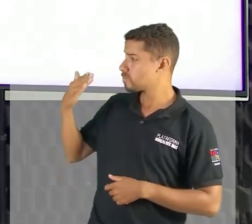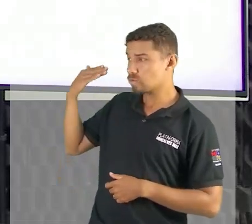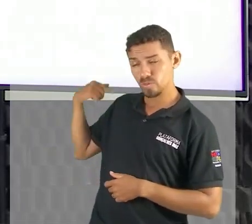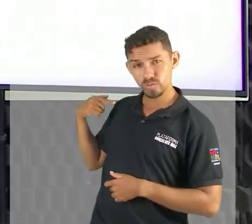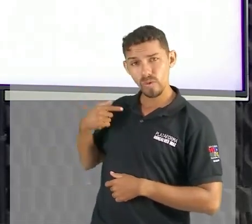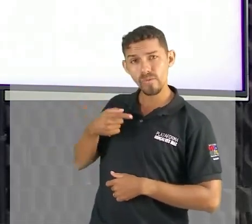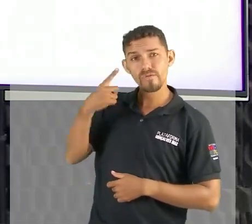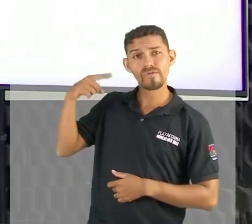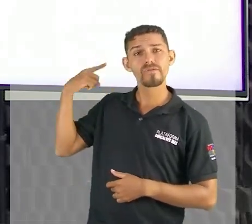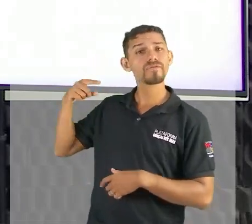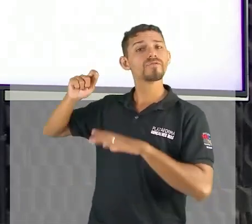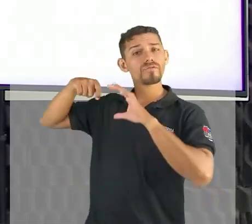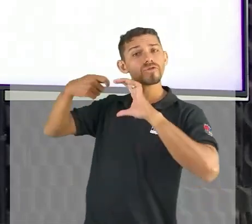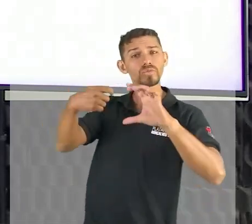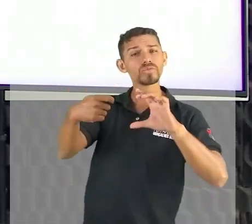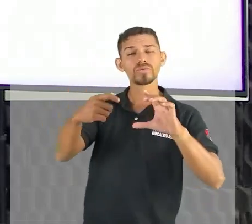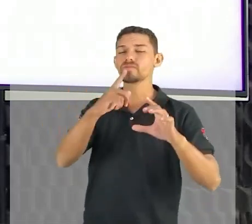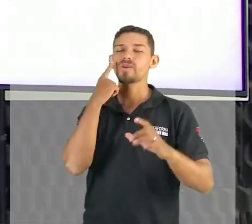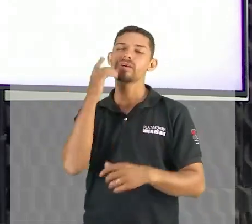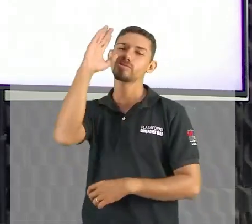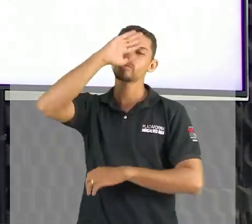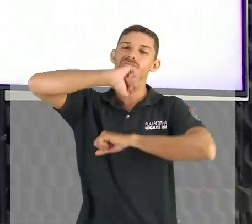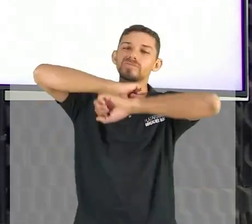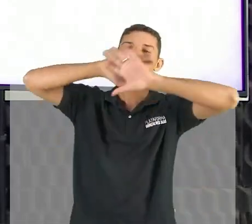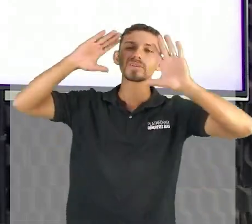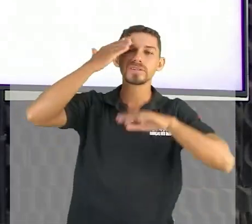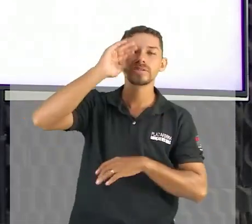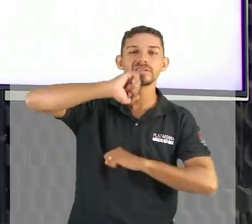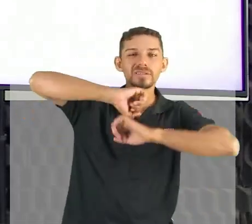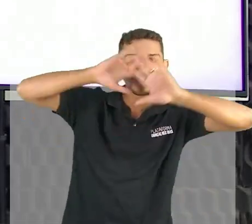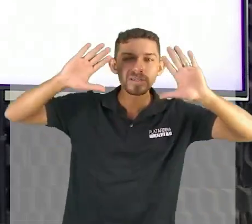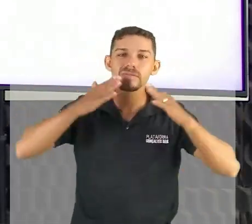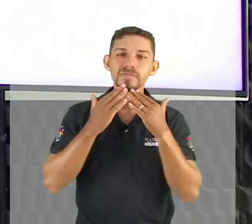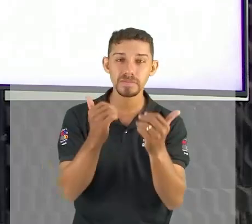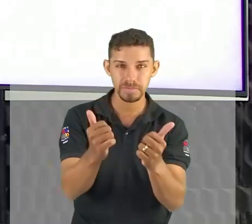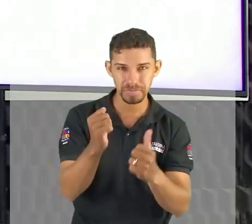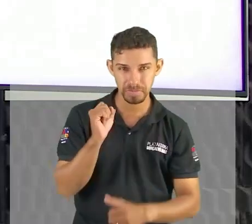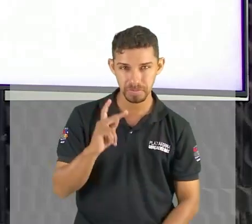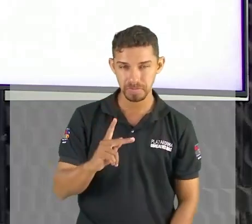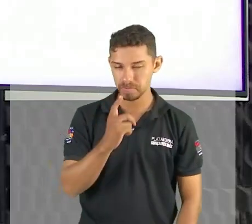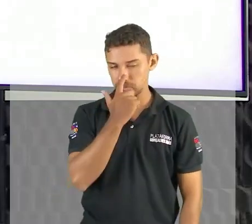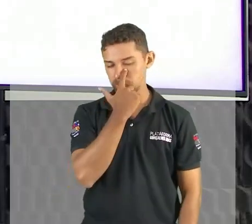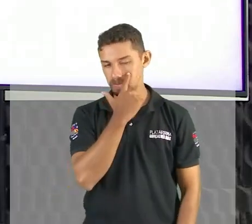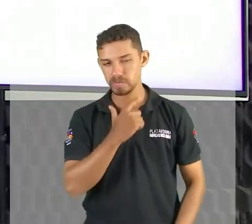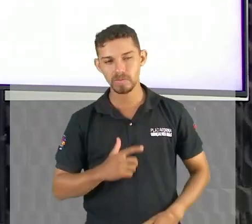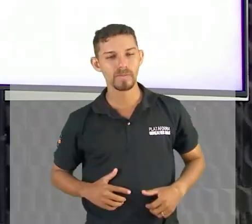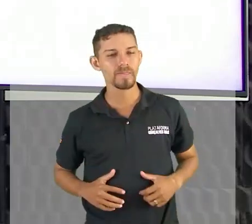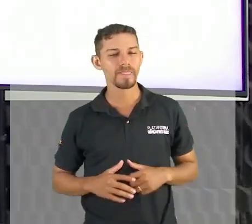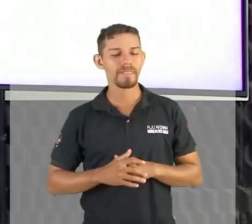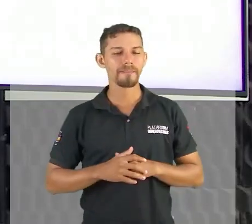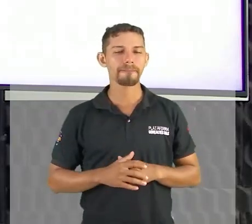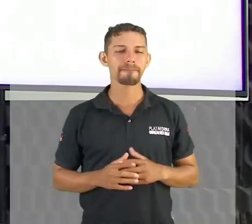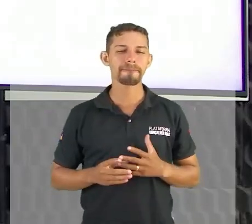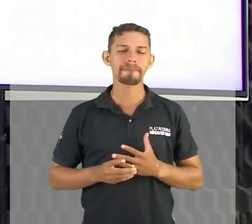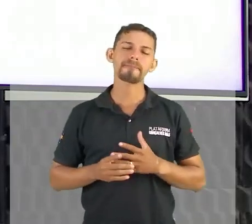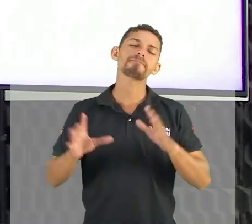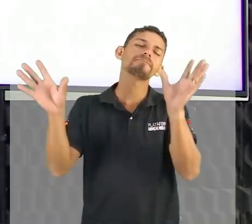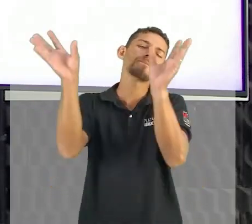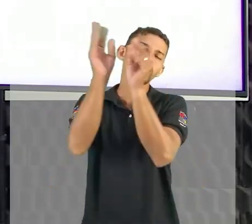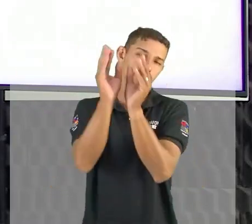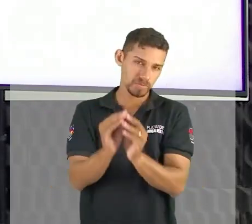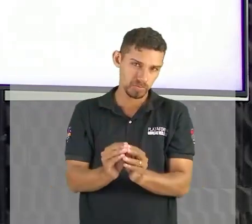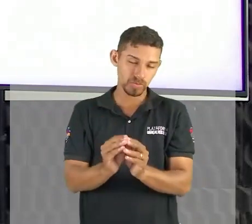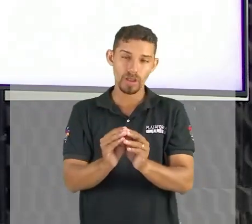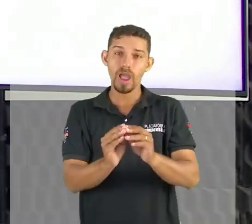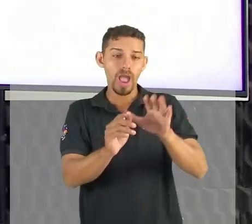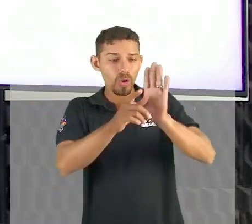vídeo para você entender melhor tá então a princípio eu digo só não resumindo eu digo é um